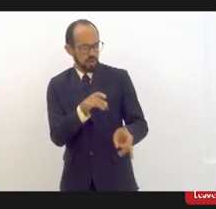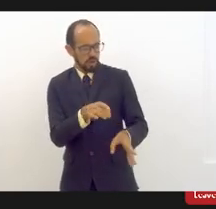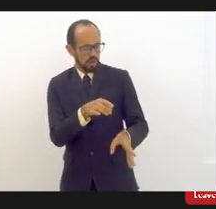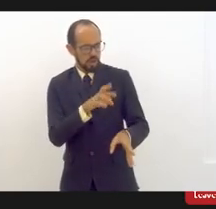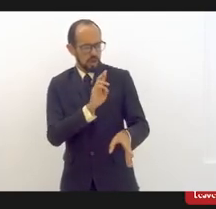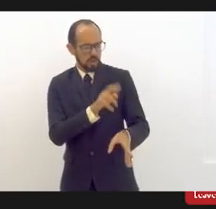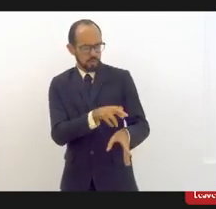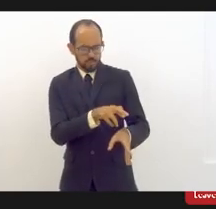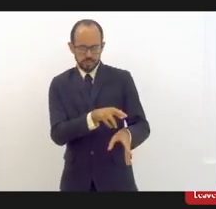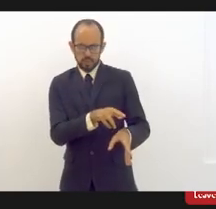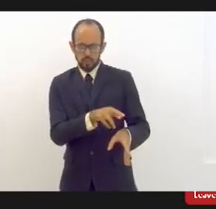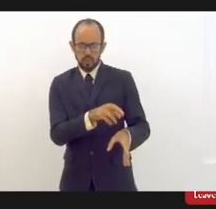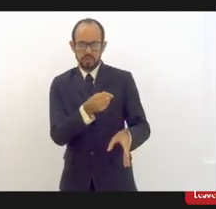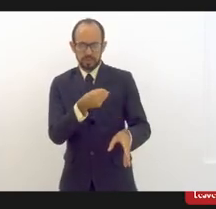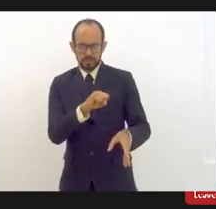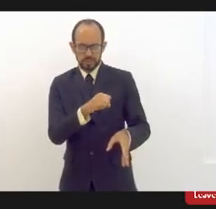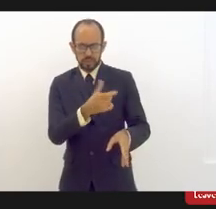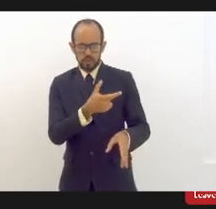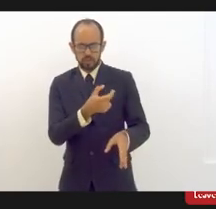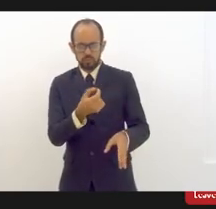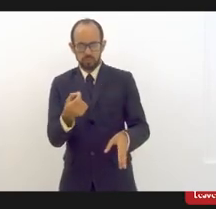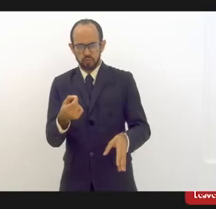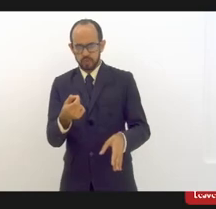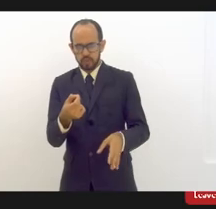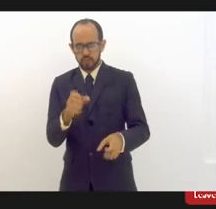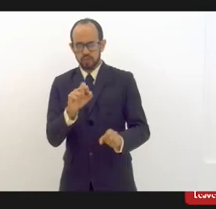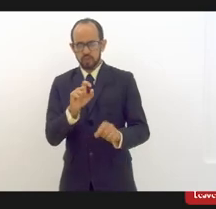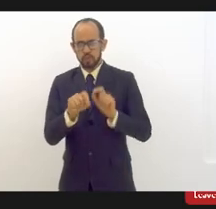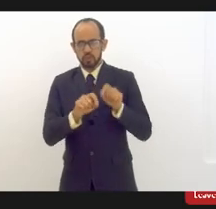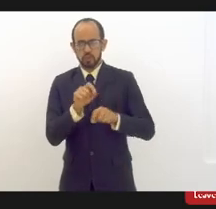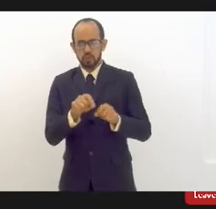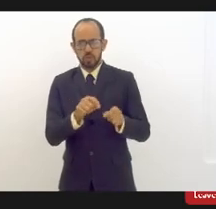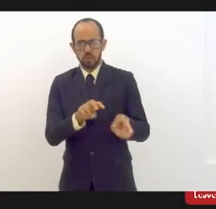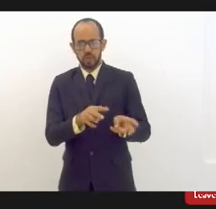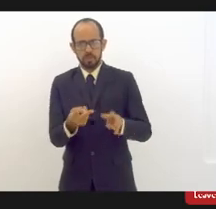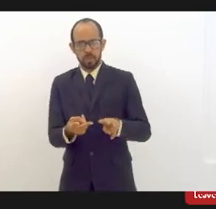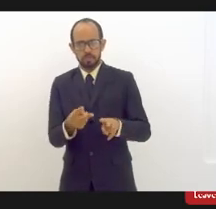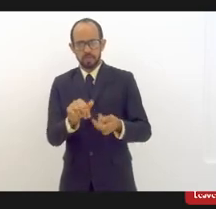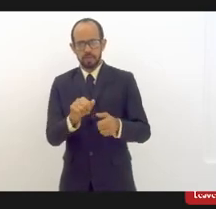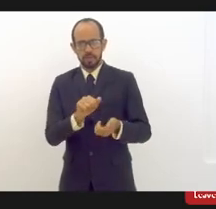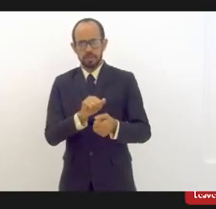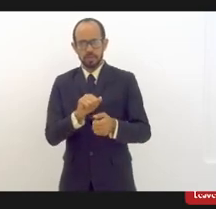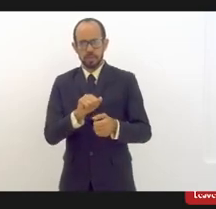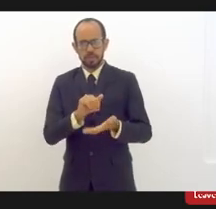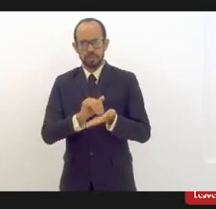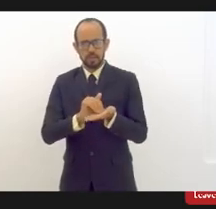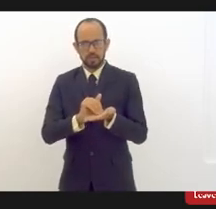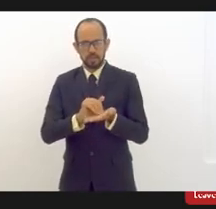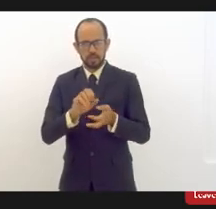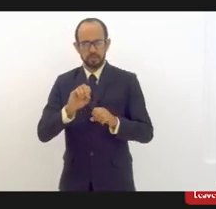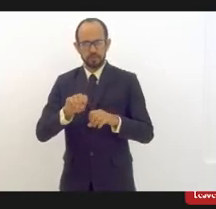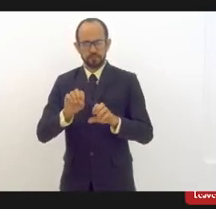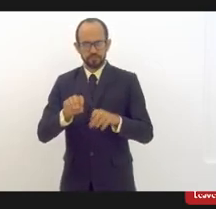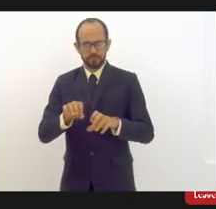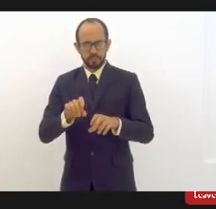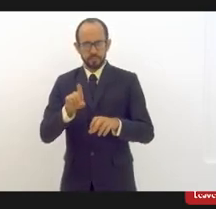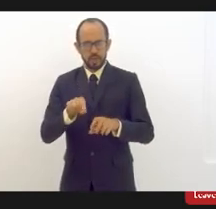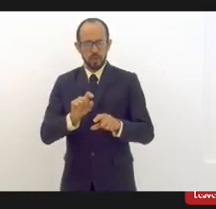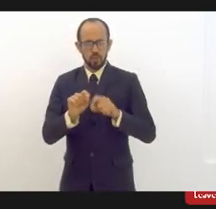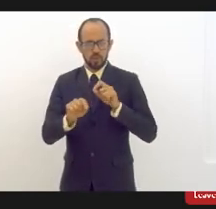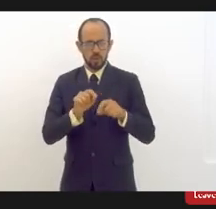se entendemos que em 2020 o encaminhamento da SEDUC foi qualquer tipo